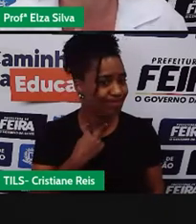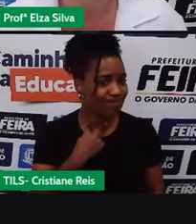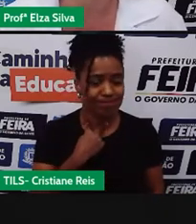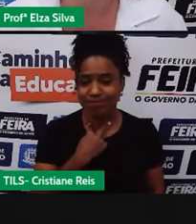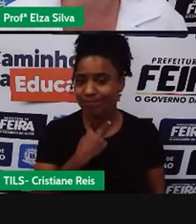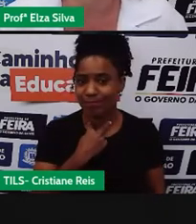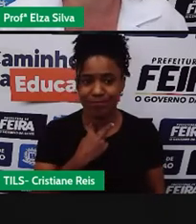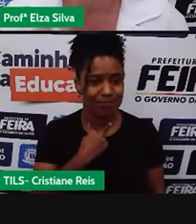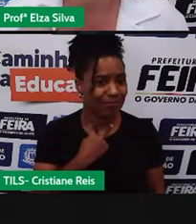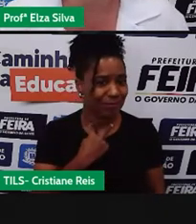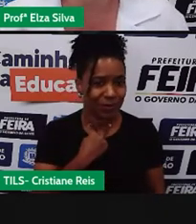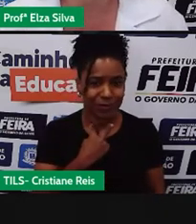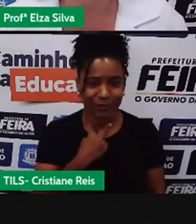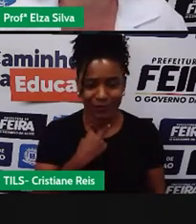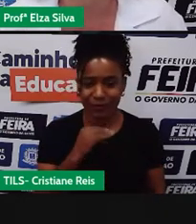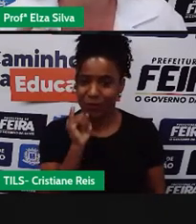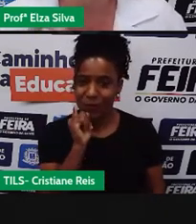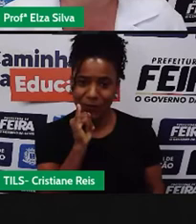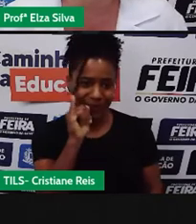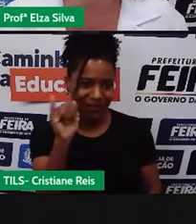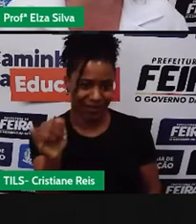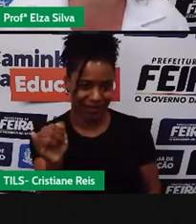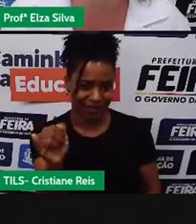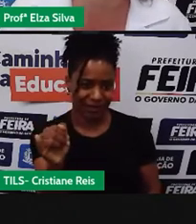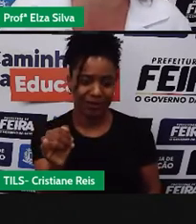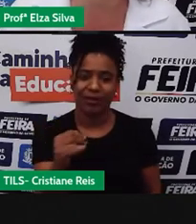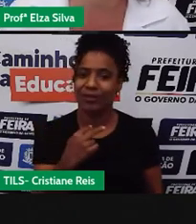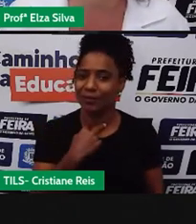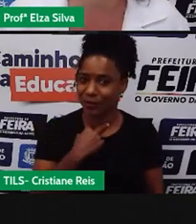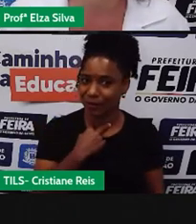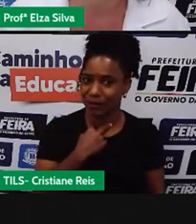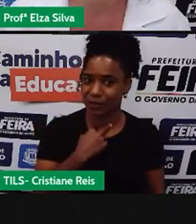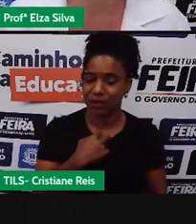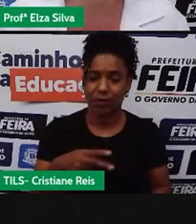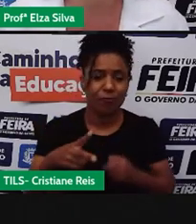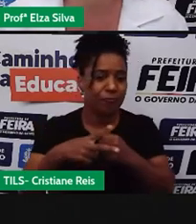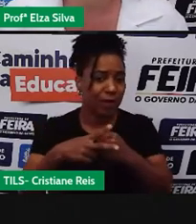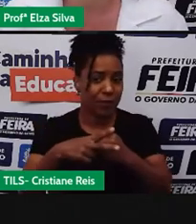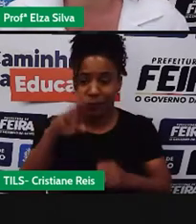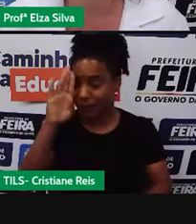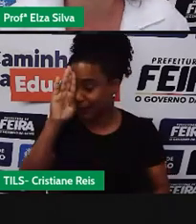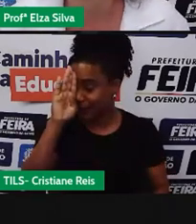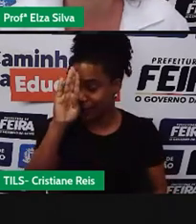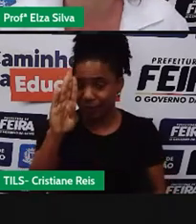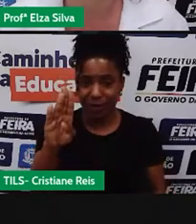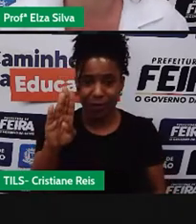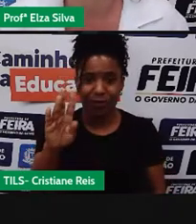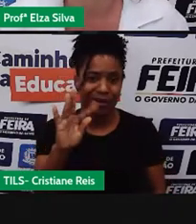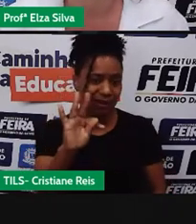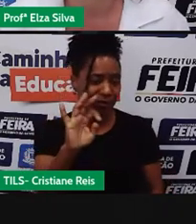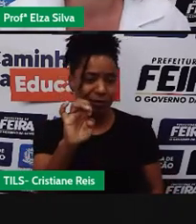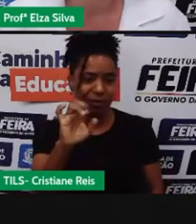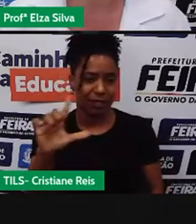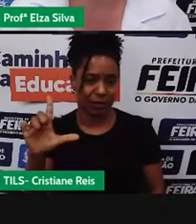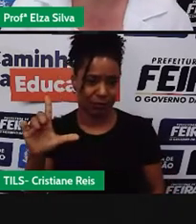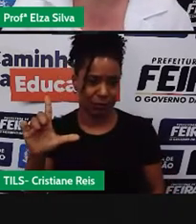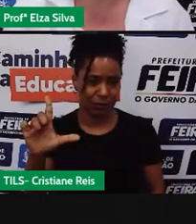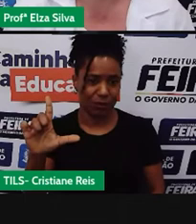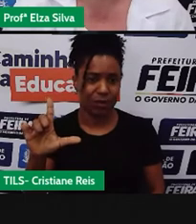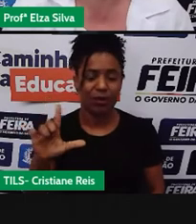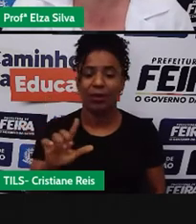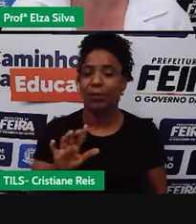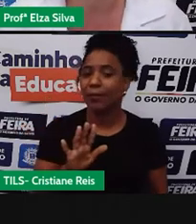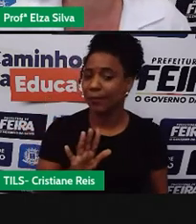não deve, é o modal, contar, tell, o verbo principal, isso a ninguém. Mas eu